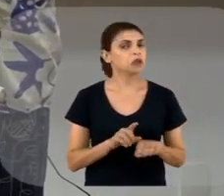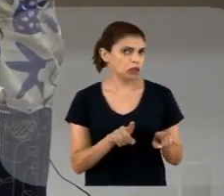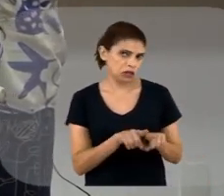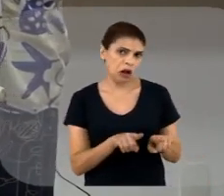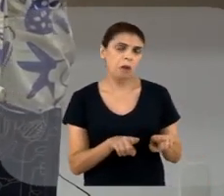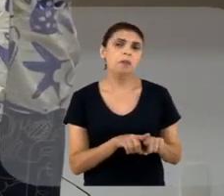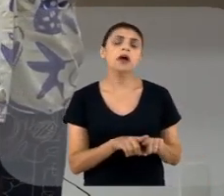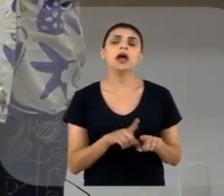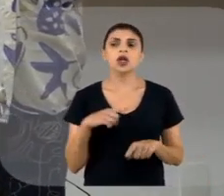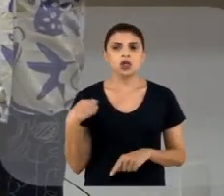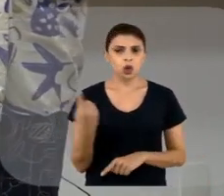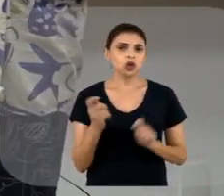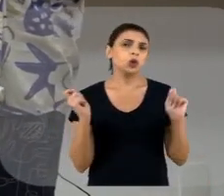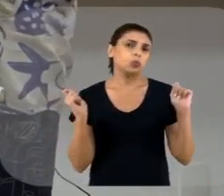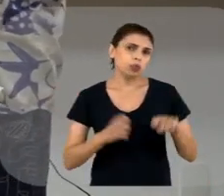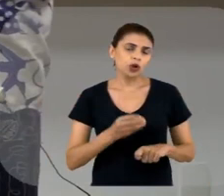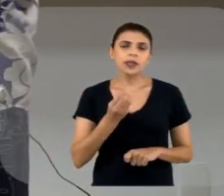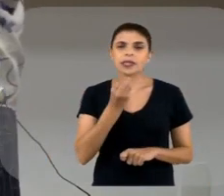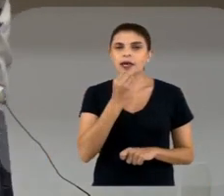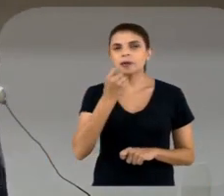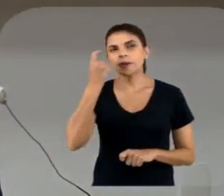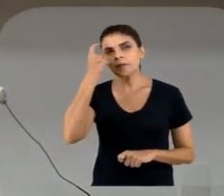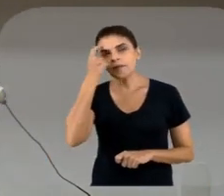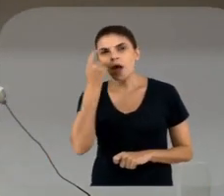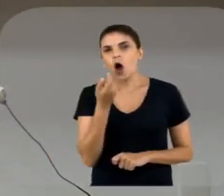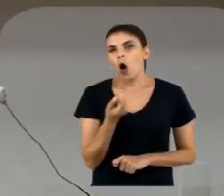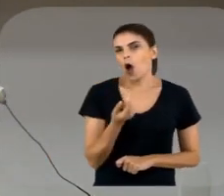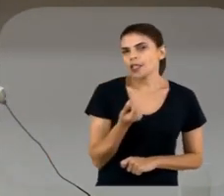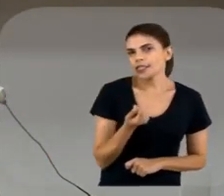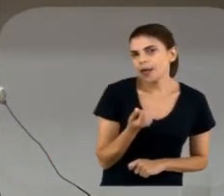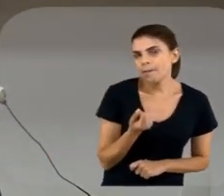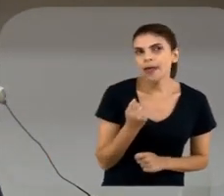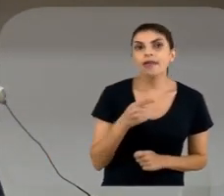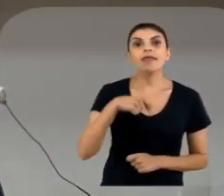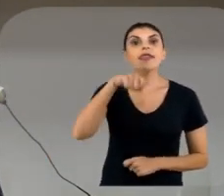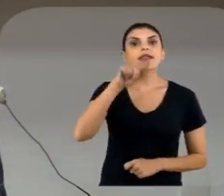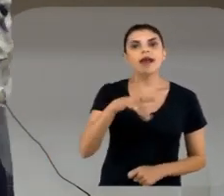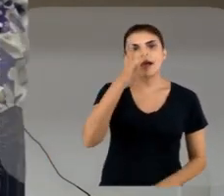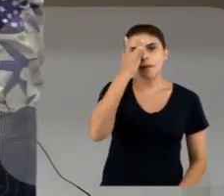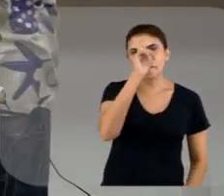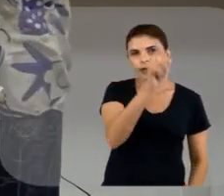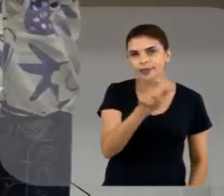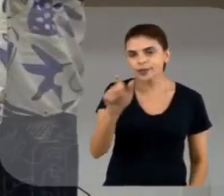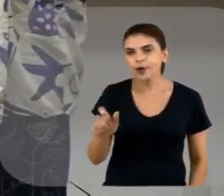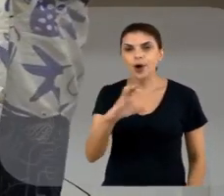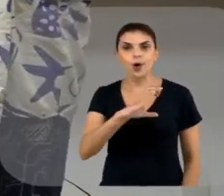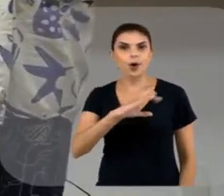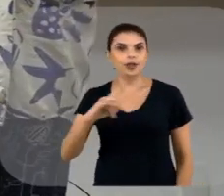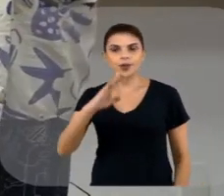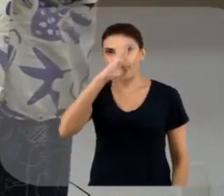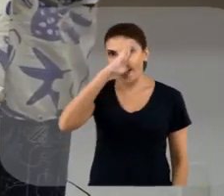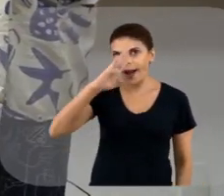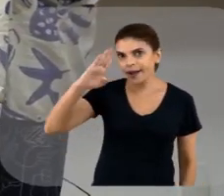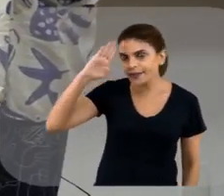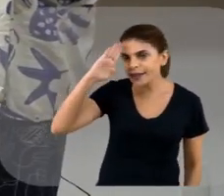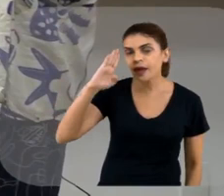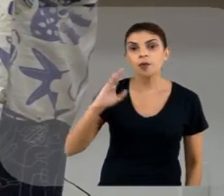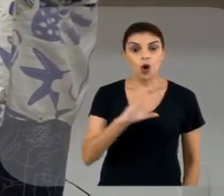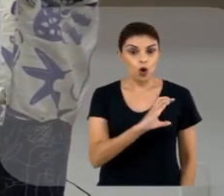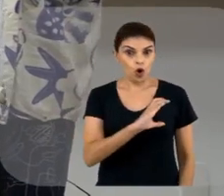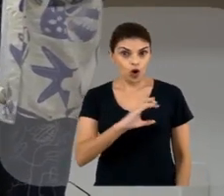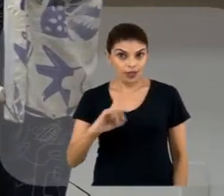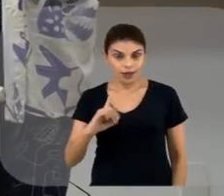também é onde a gente vai ter definido ali o orçamento, né, quem que é o coordenador acadêmico. Importante falar que o